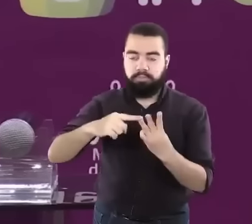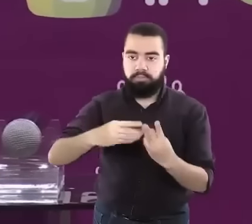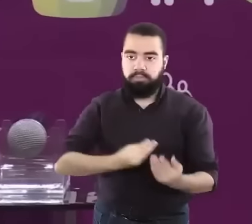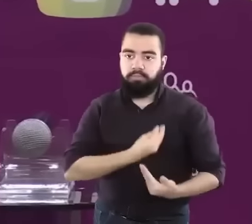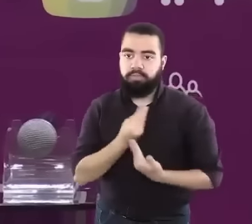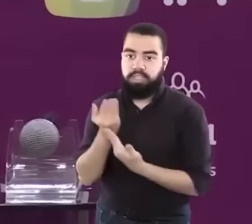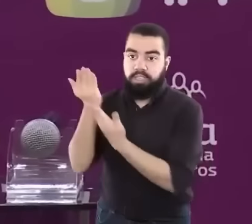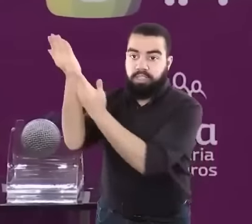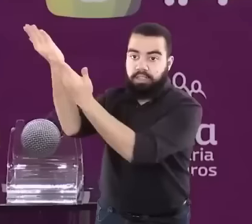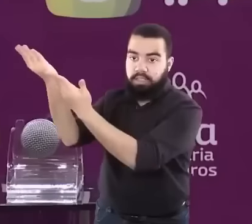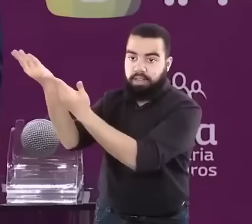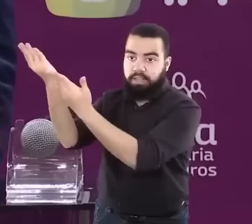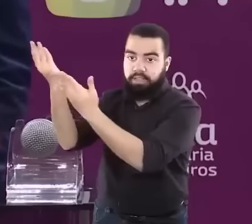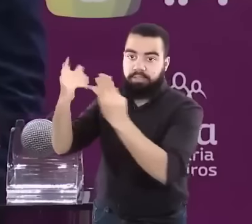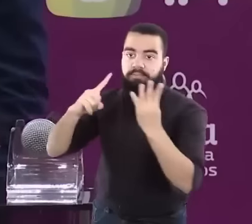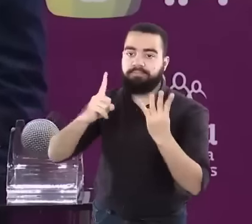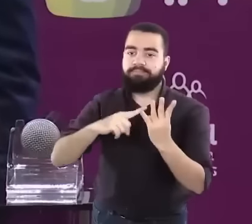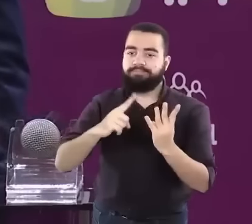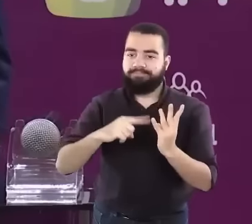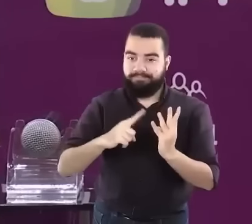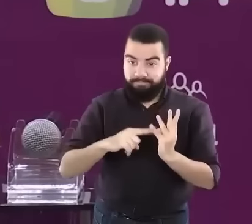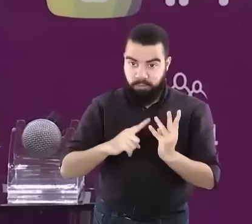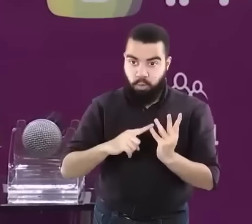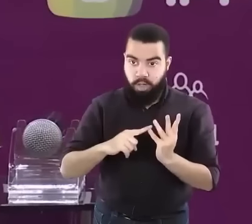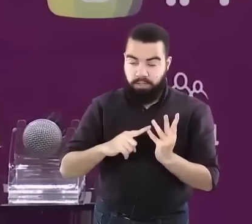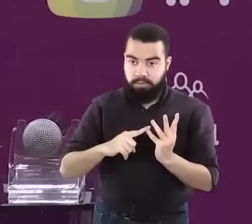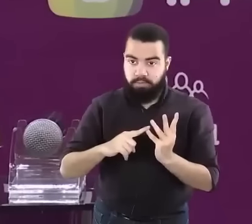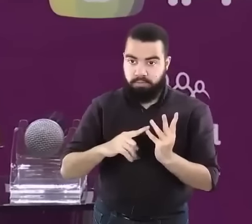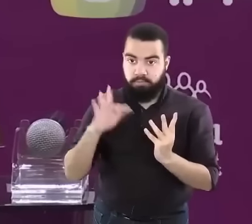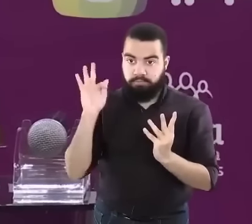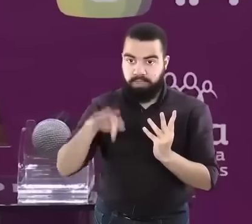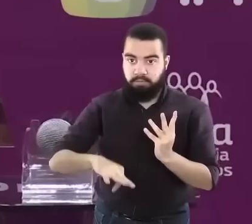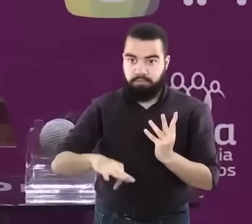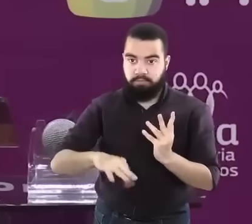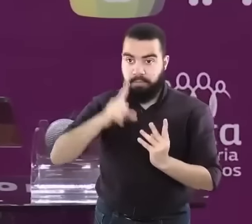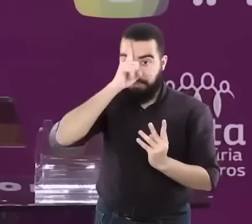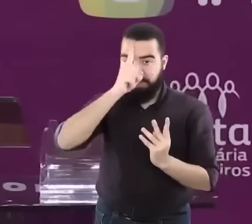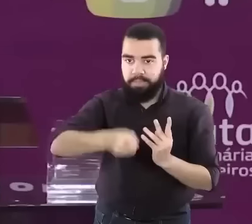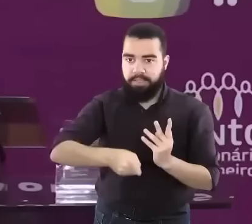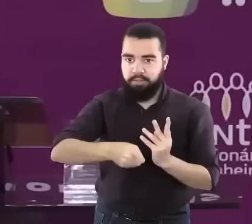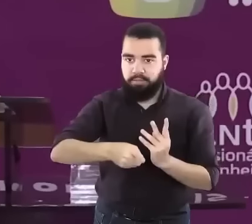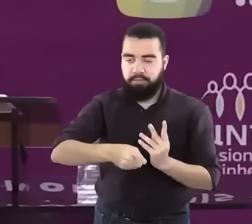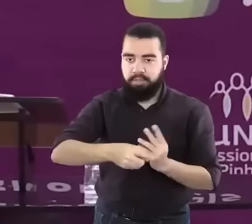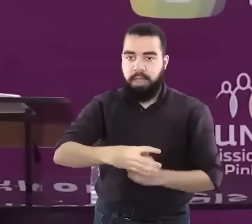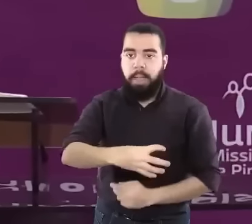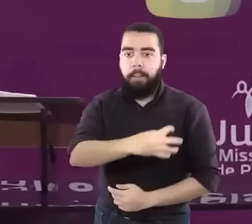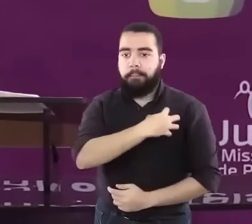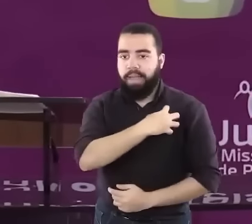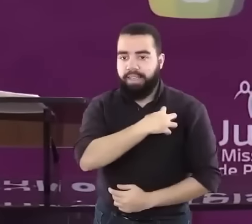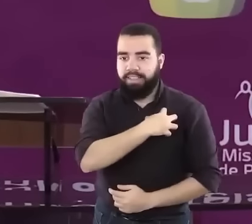teu caminho ao Senhor e aí vem o o mandamento baiano